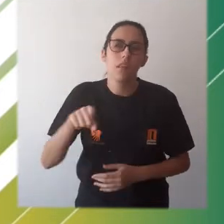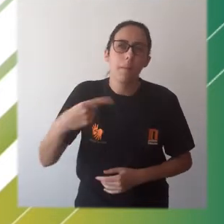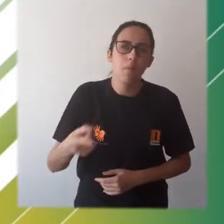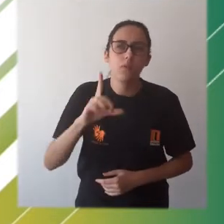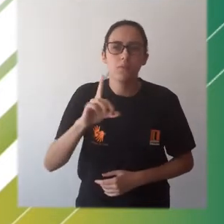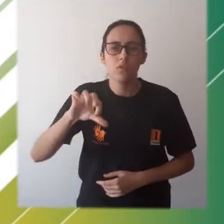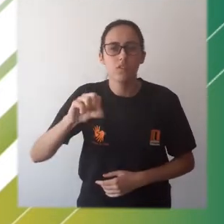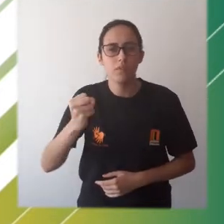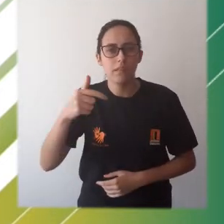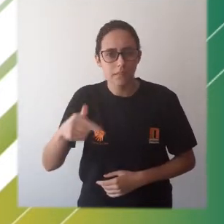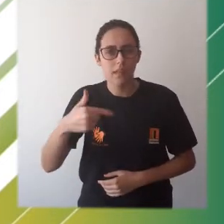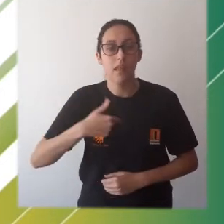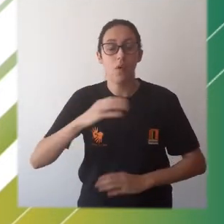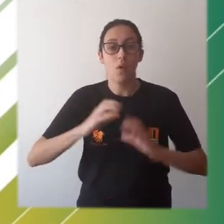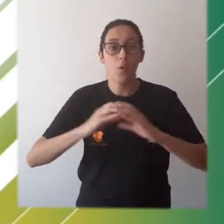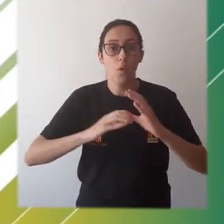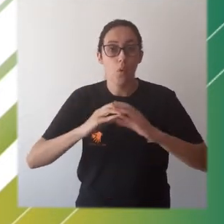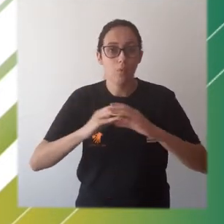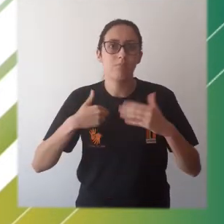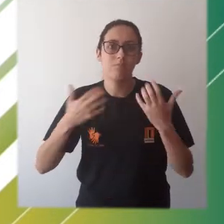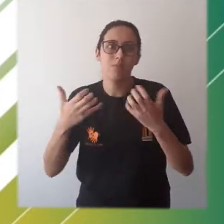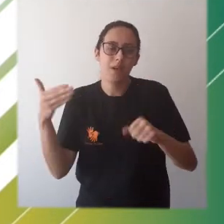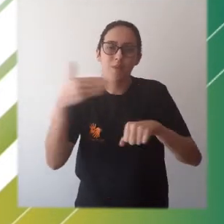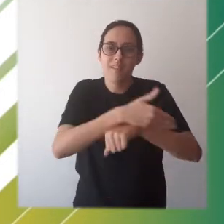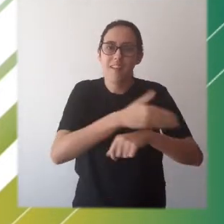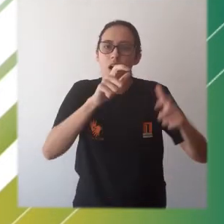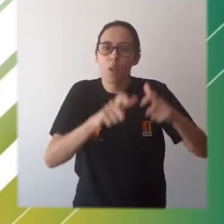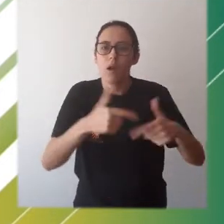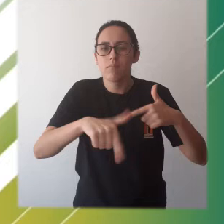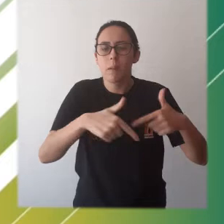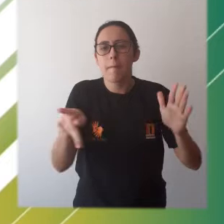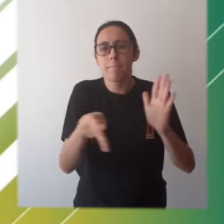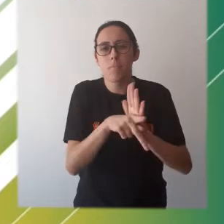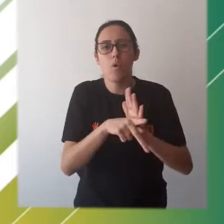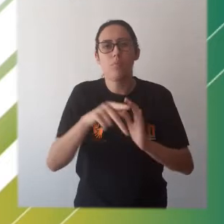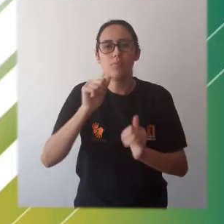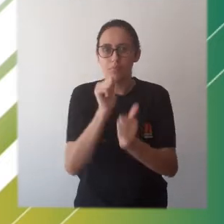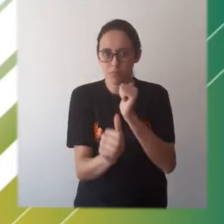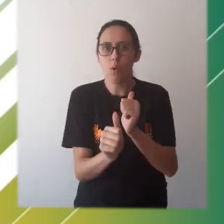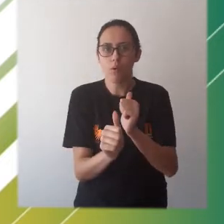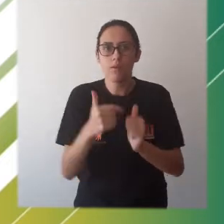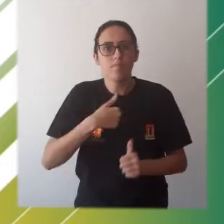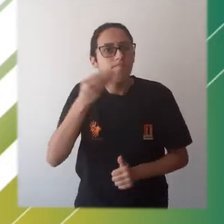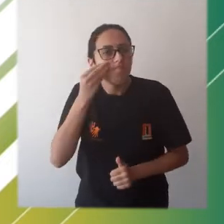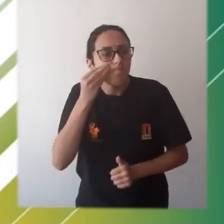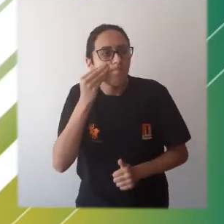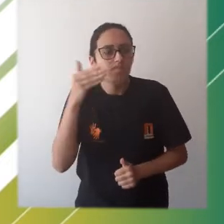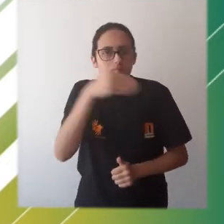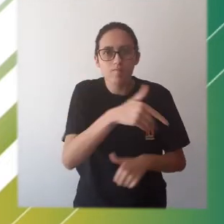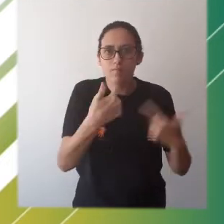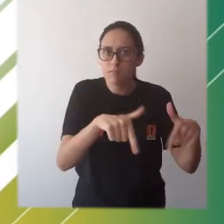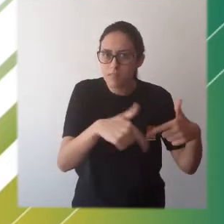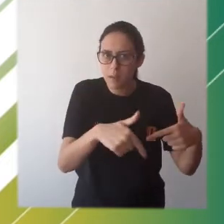Em 87, fiz concurso para entrar na antiga Fundação de Esportes do Paraná, onde iniciei minha carreira na administração e